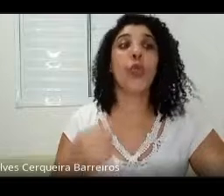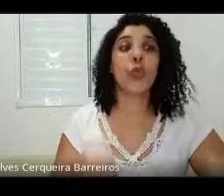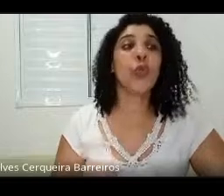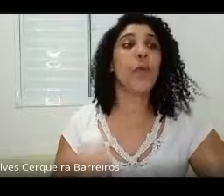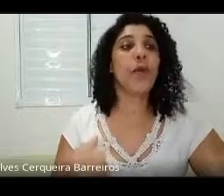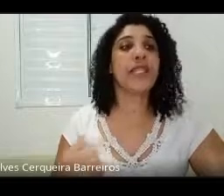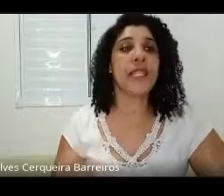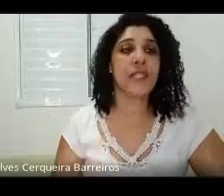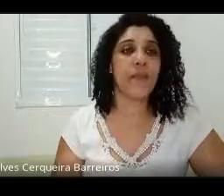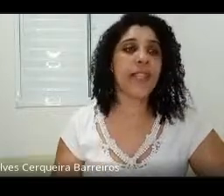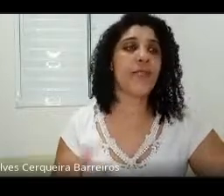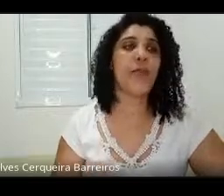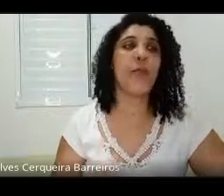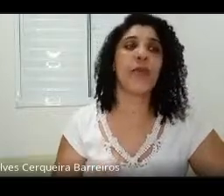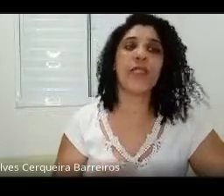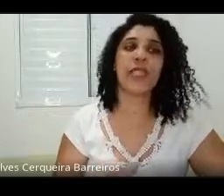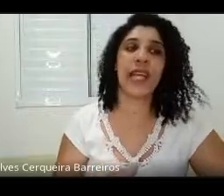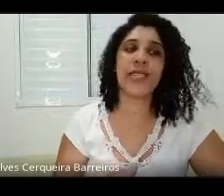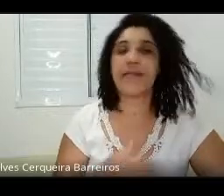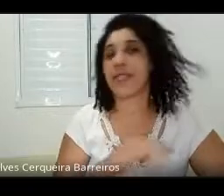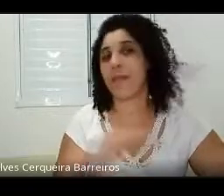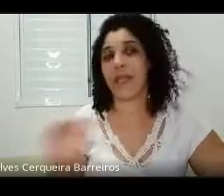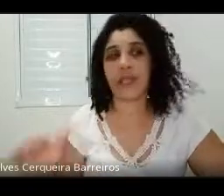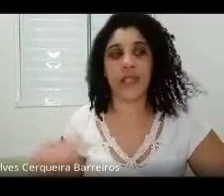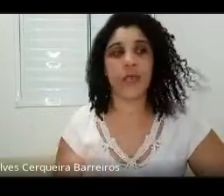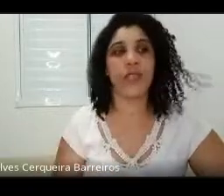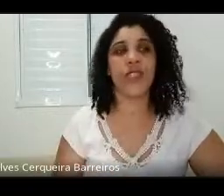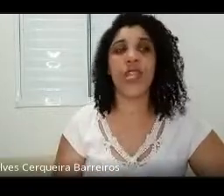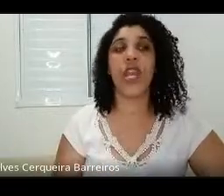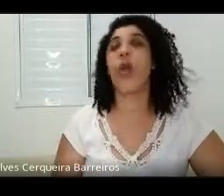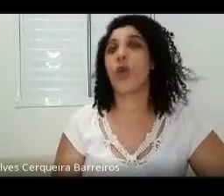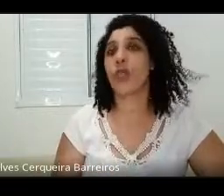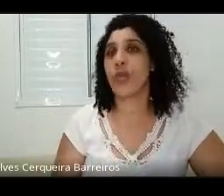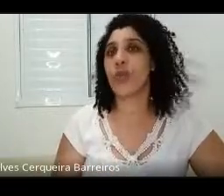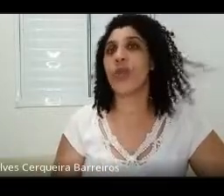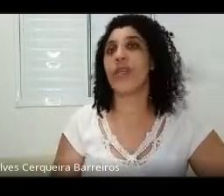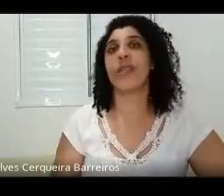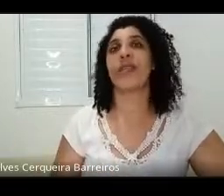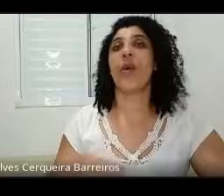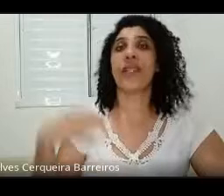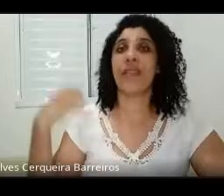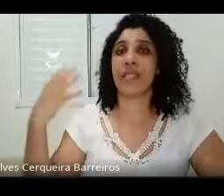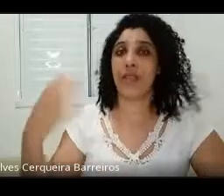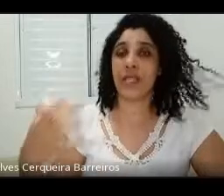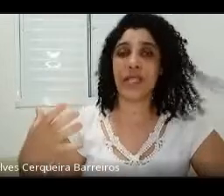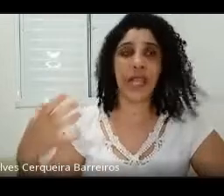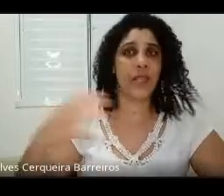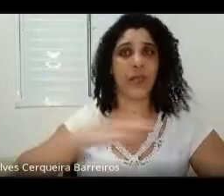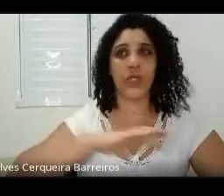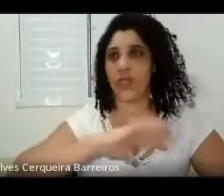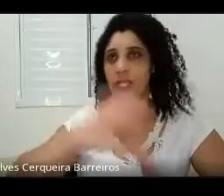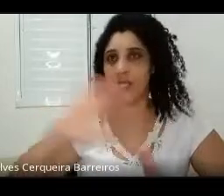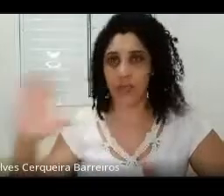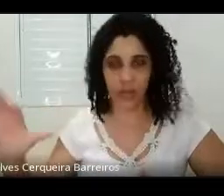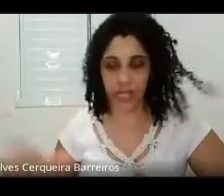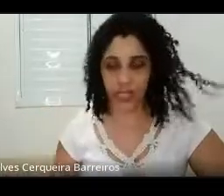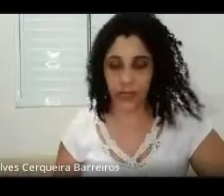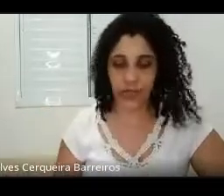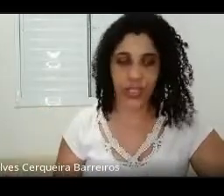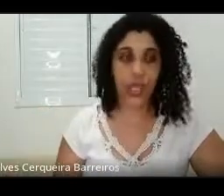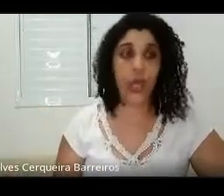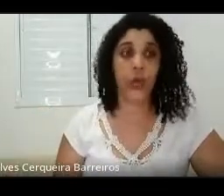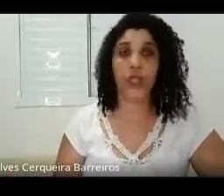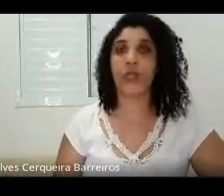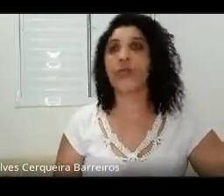matemáticos. Tudo pode ser expresso por meio dos sinais, sem perdas nenhuma de conteúdo. Então, através da língua de sinais, eu posso conversar sobre qualquer